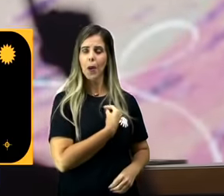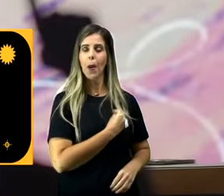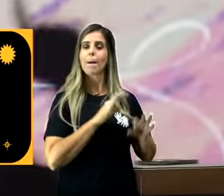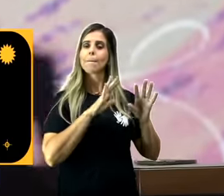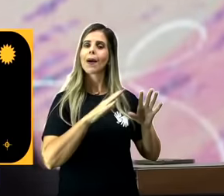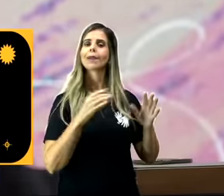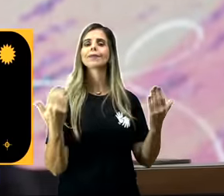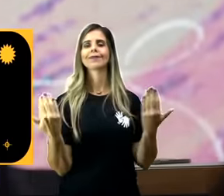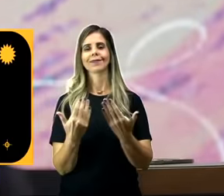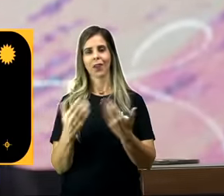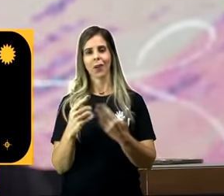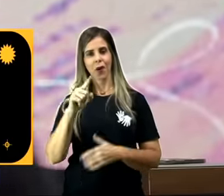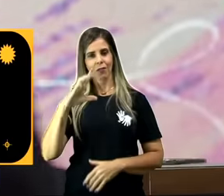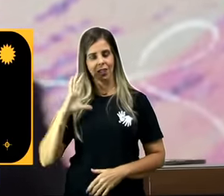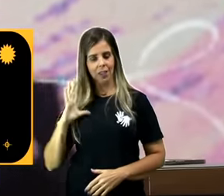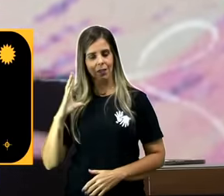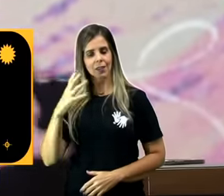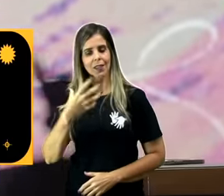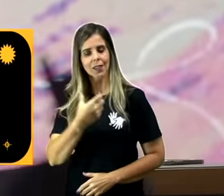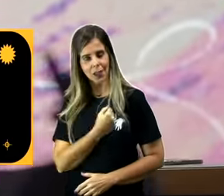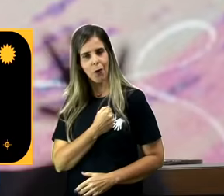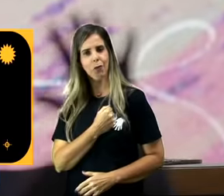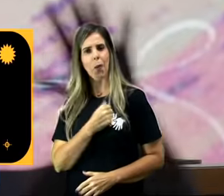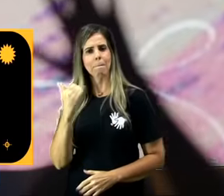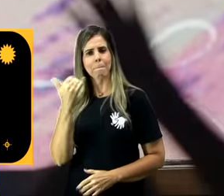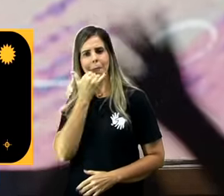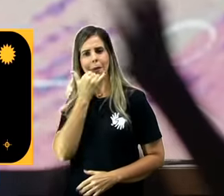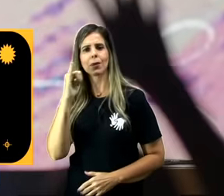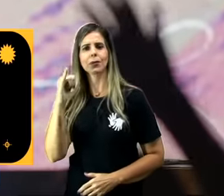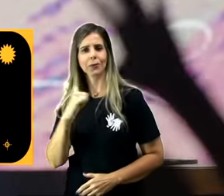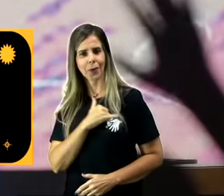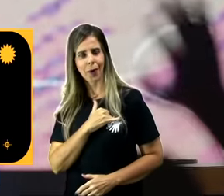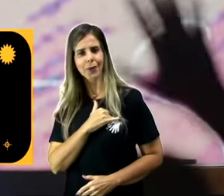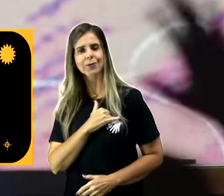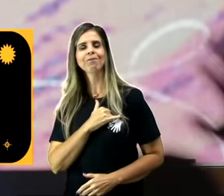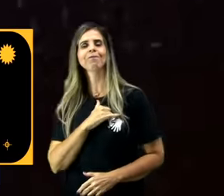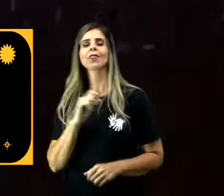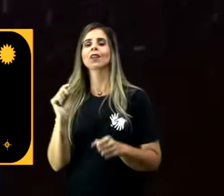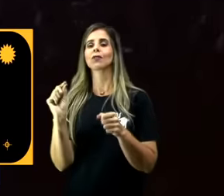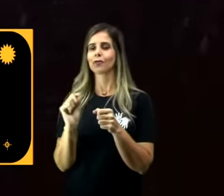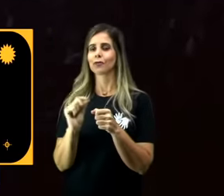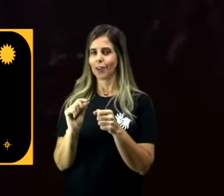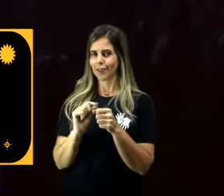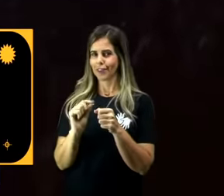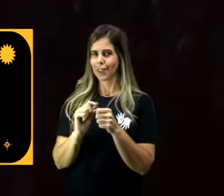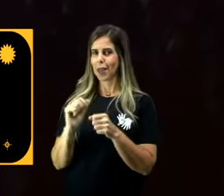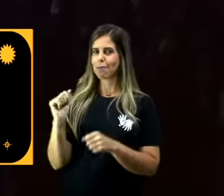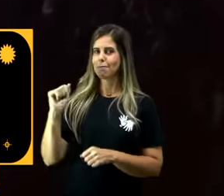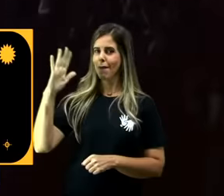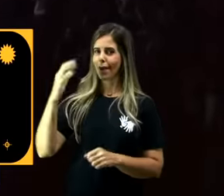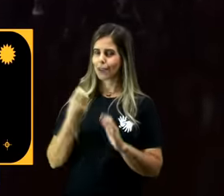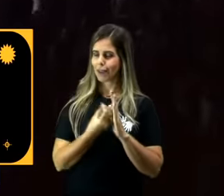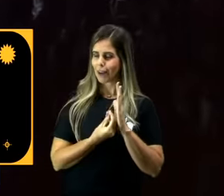evangelista para fazer 10 vezes mais aquilo que eu fiz com você.